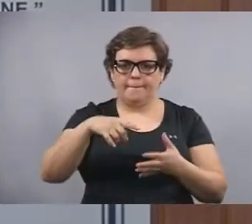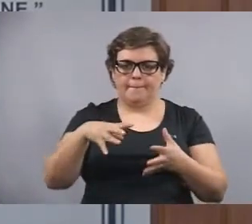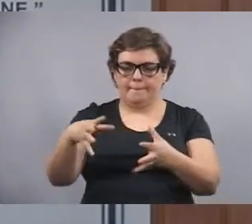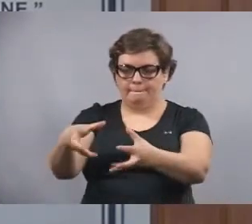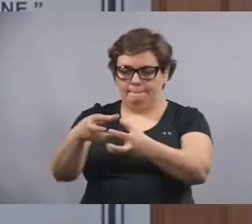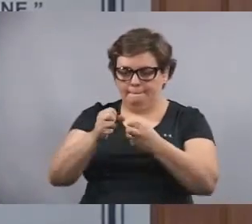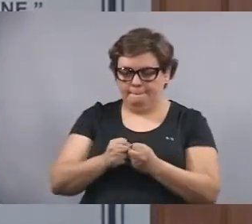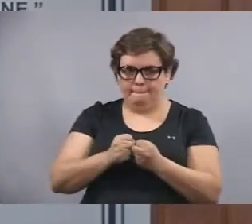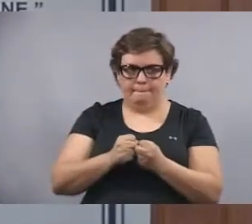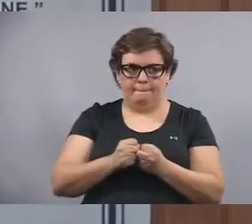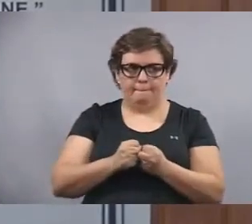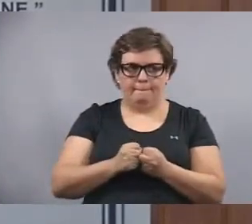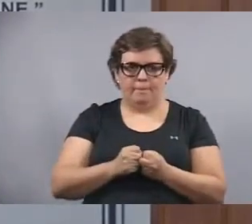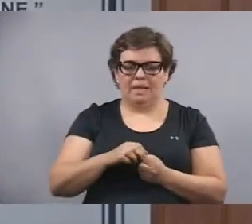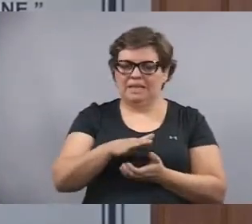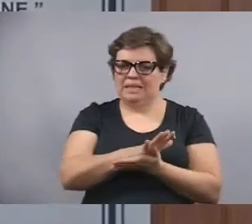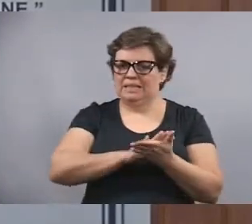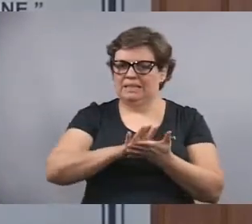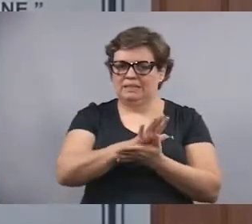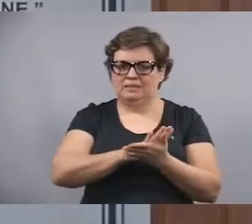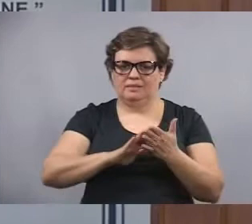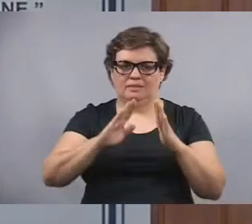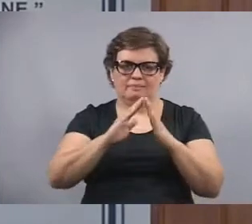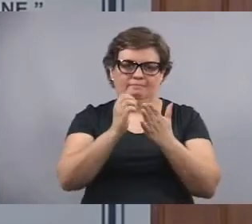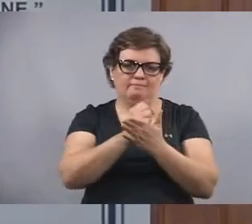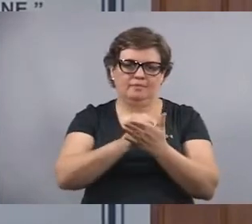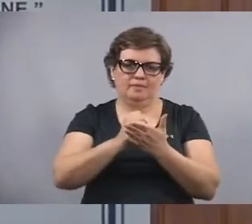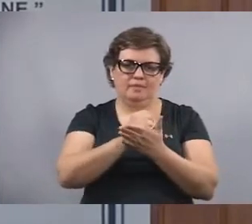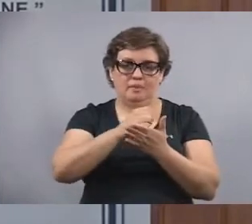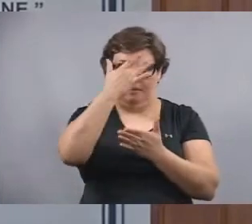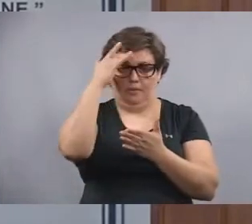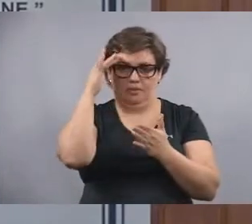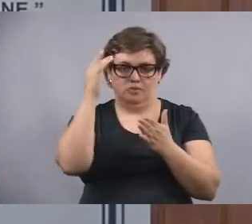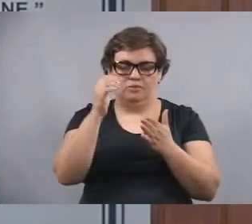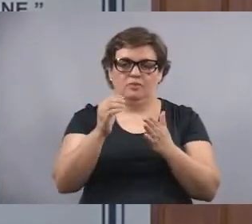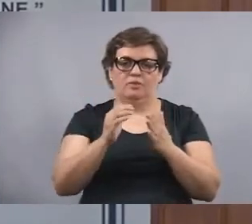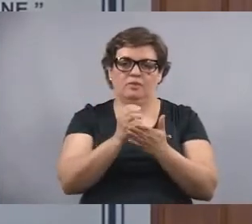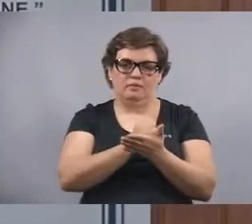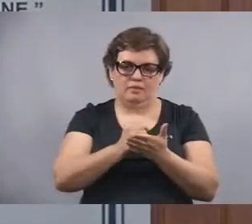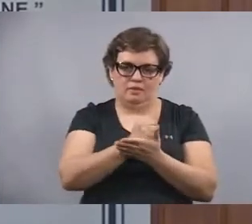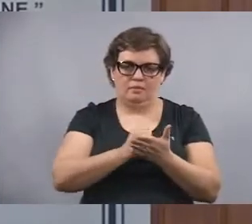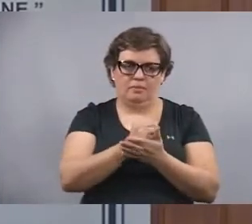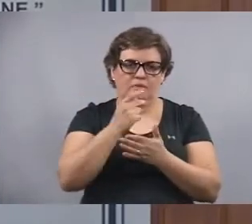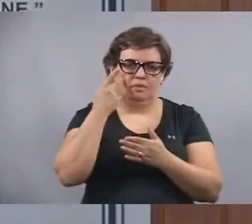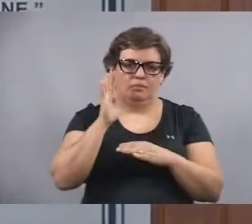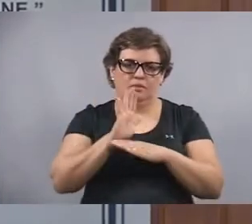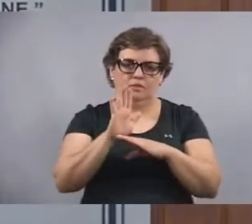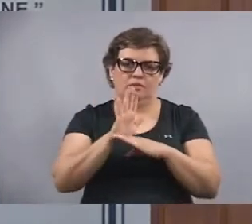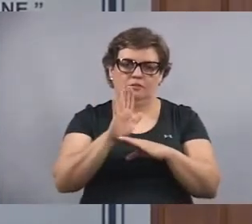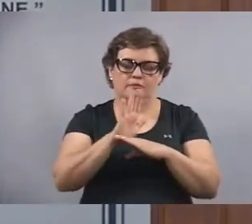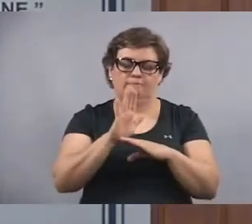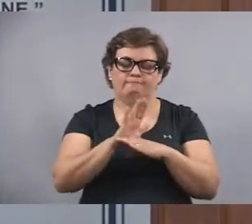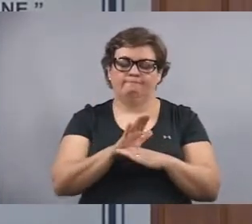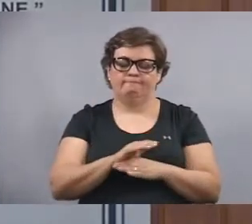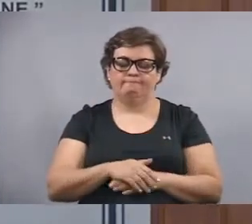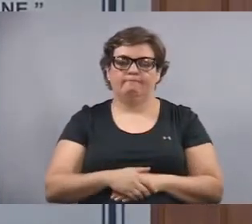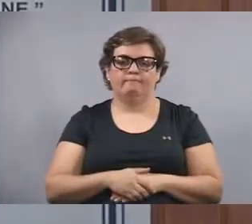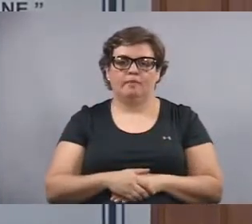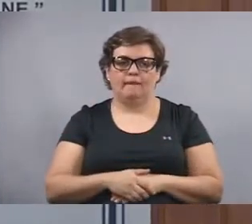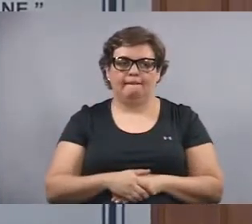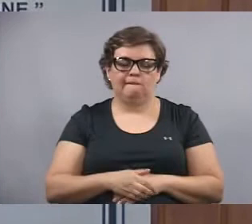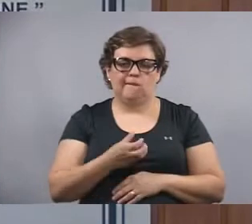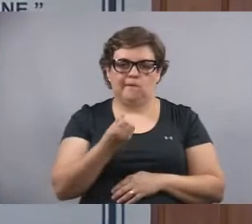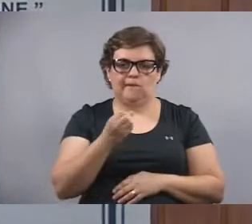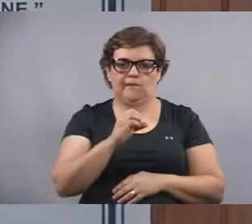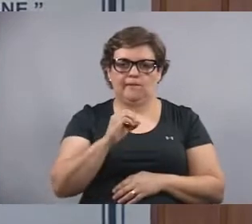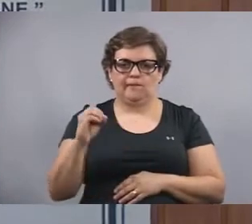contratados, nenhum farmacêutico para auxiliar nas farmácias da saúde, para auxiliar na distribuição de medicamentos.